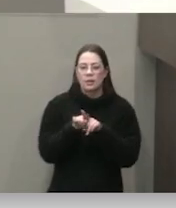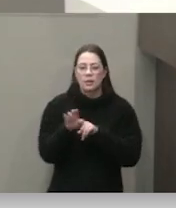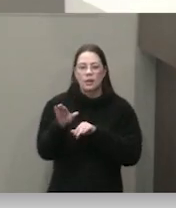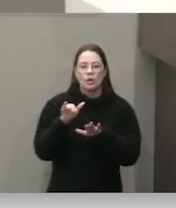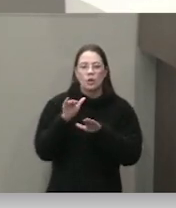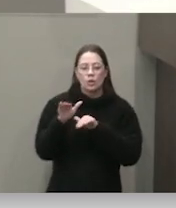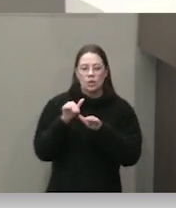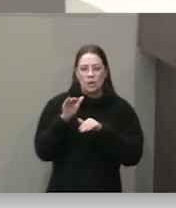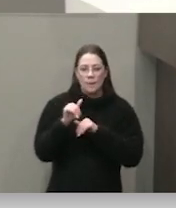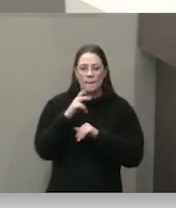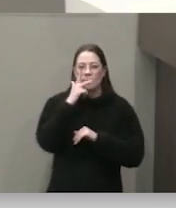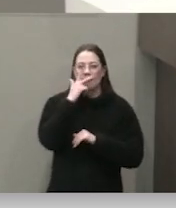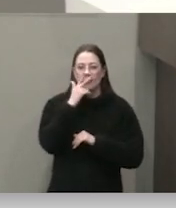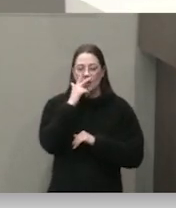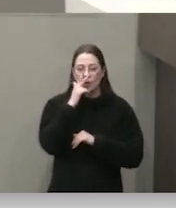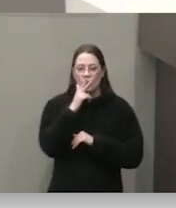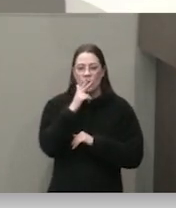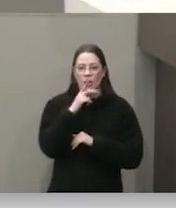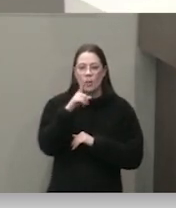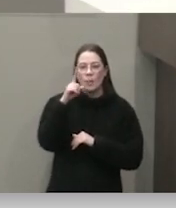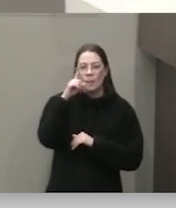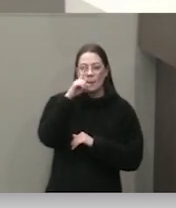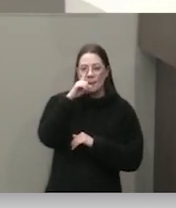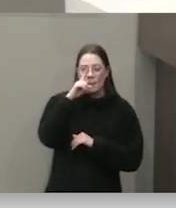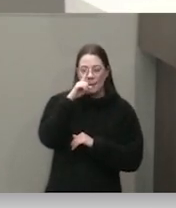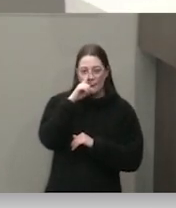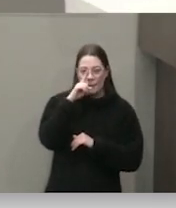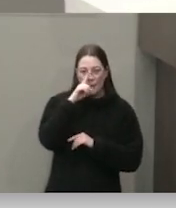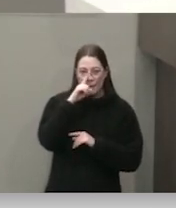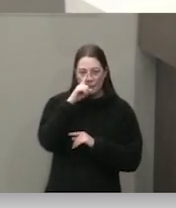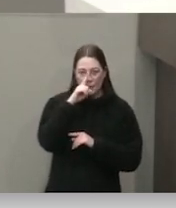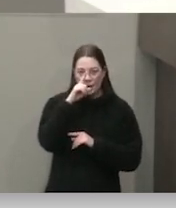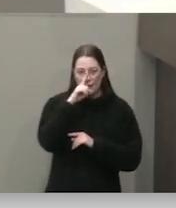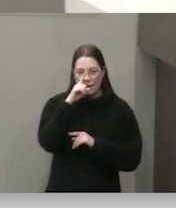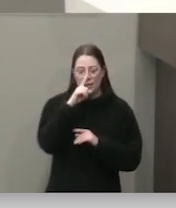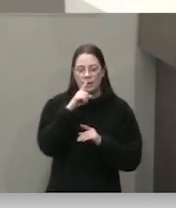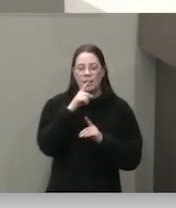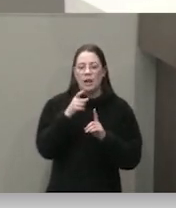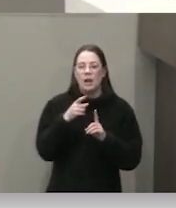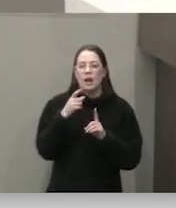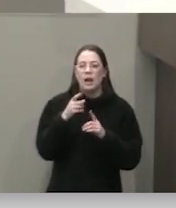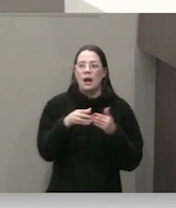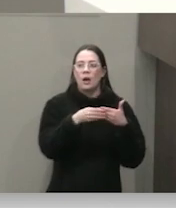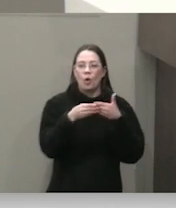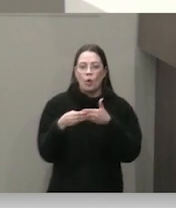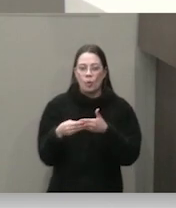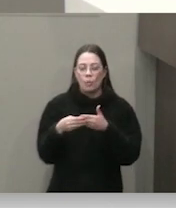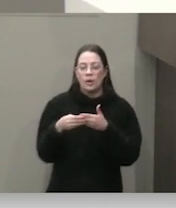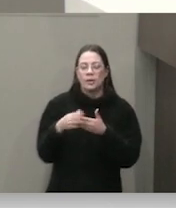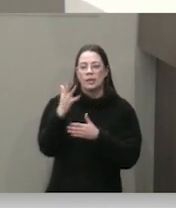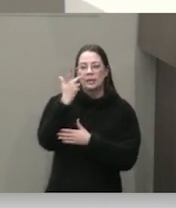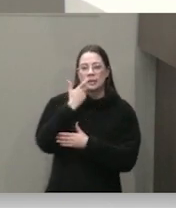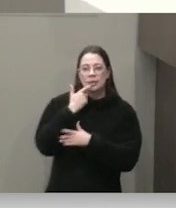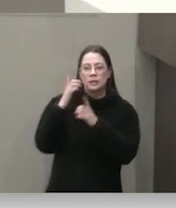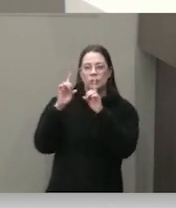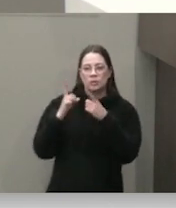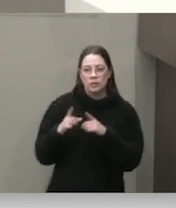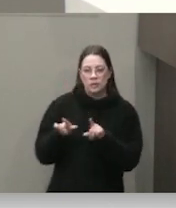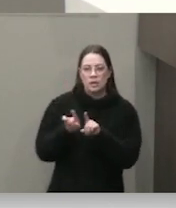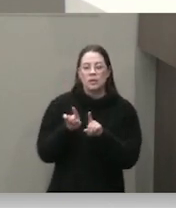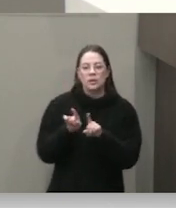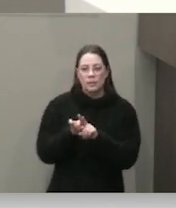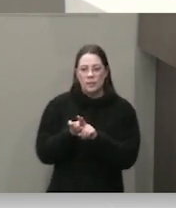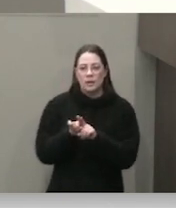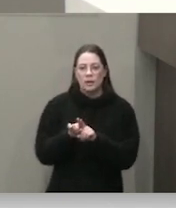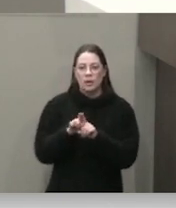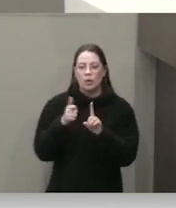chamadas maternidades atípicas, que quero saudar as mulheres, mães que acompanharam a construção desse projeto aqui em Passo Fundo, e aqueles e aquelas